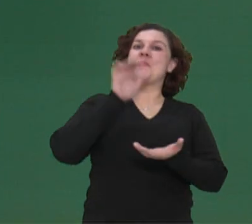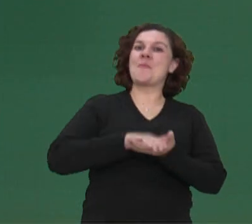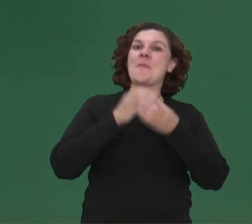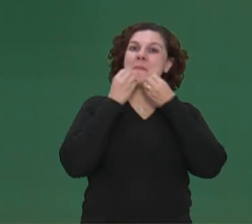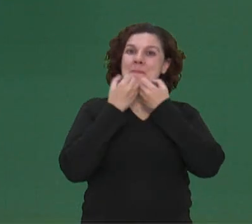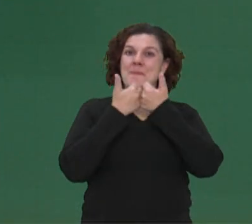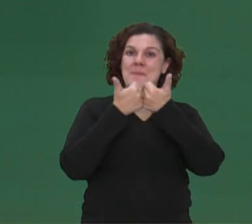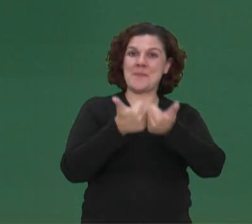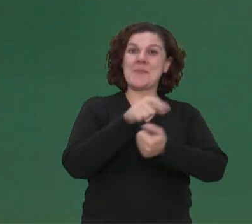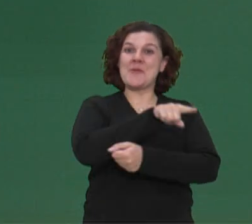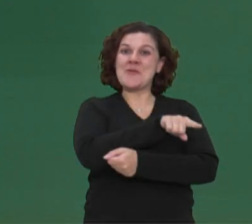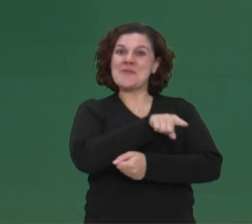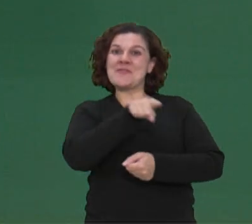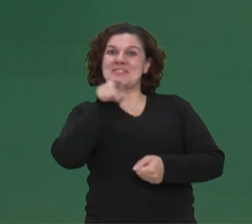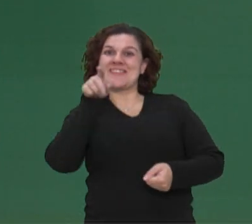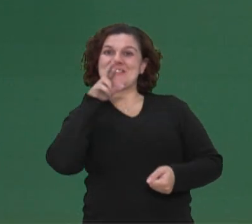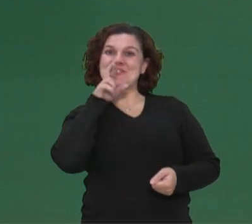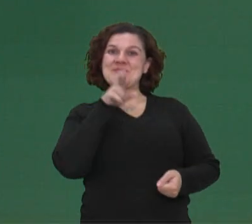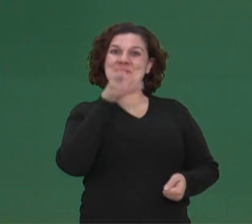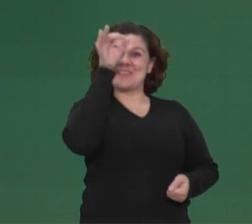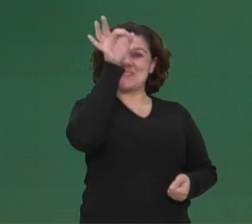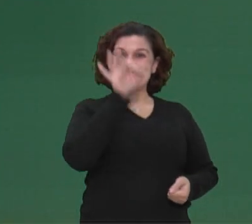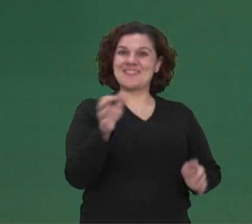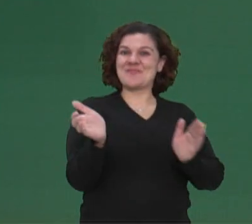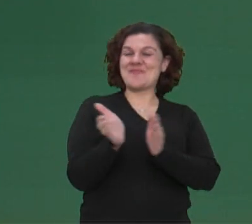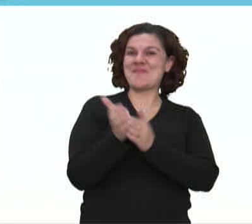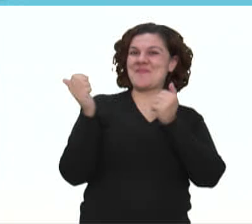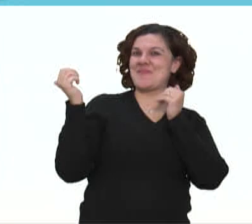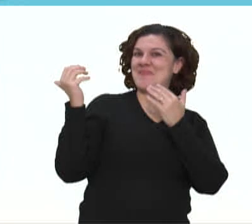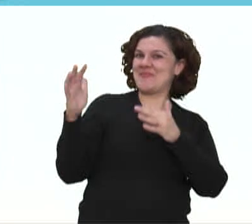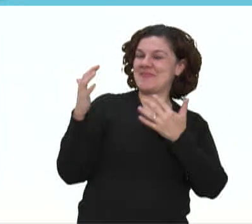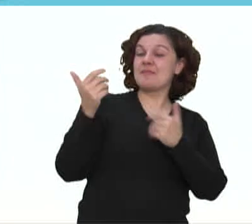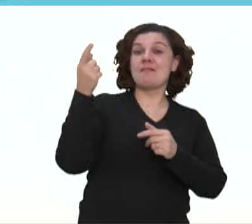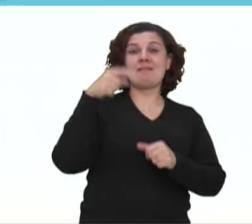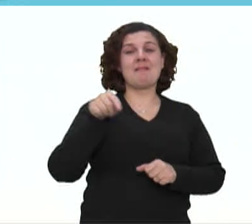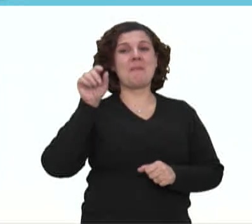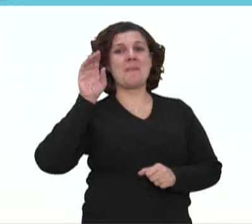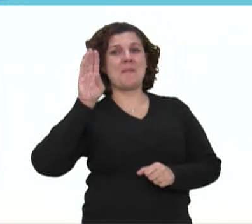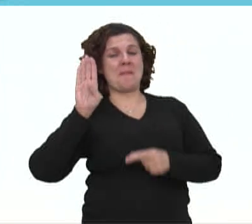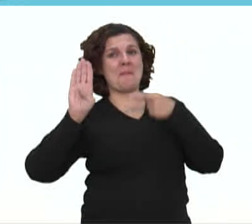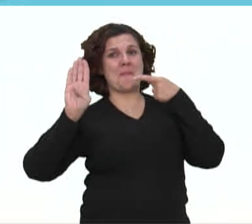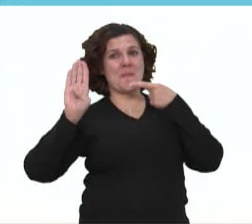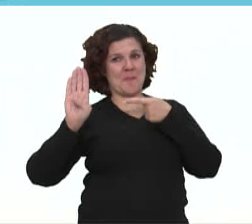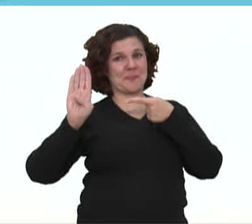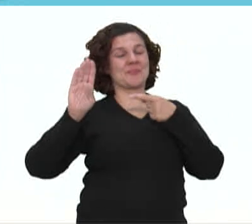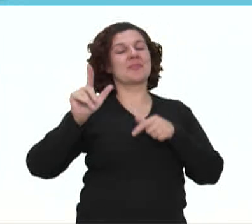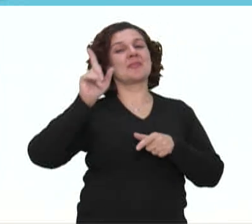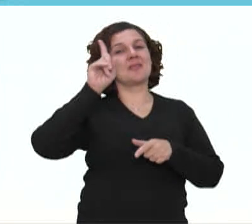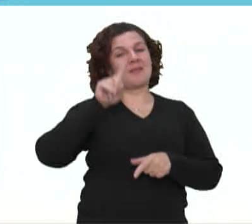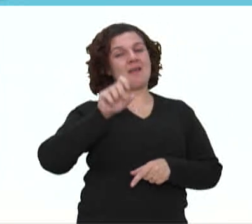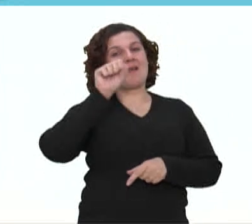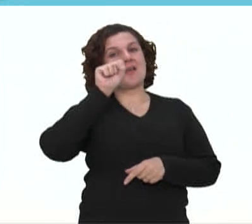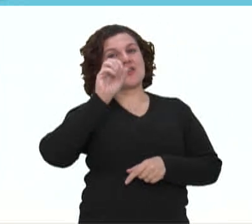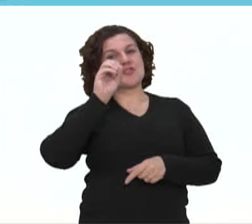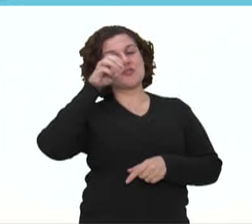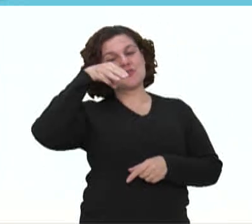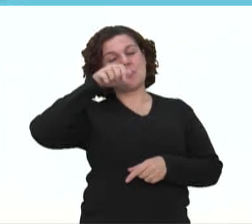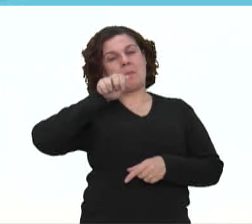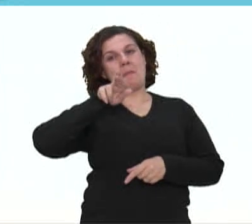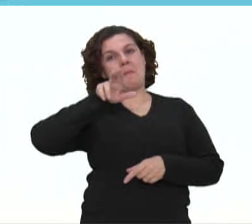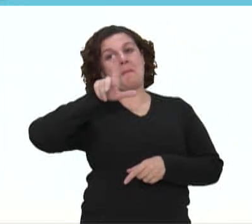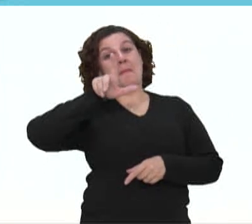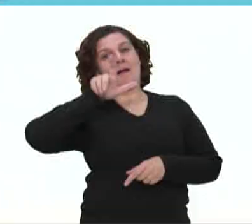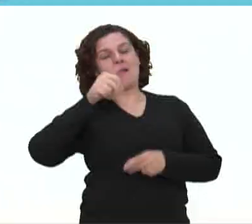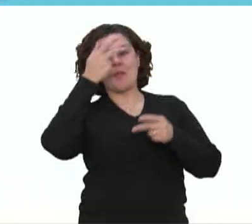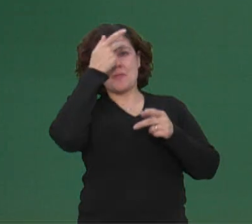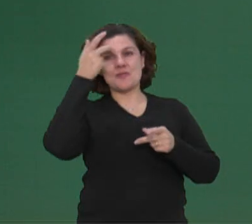Muito bem, cara. Respondeu certíssimo. Letra B, Península da Somália, o chifre da África.